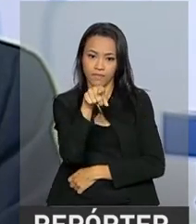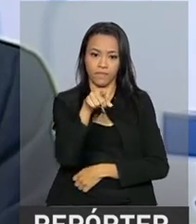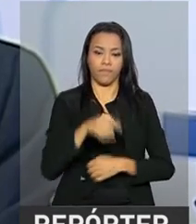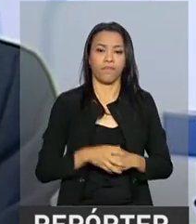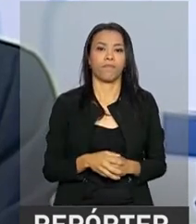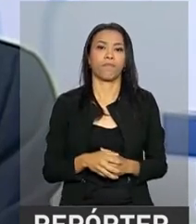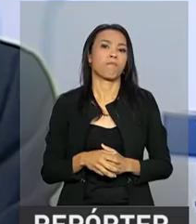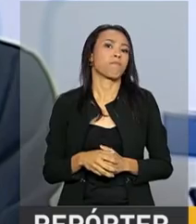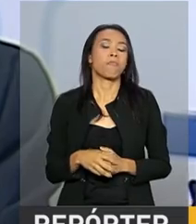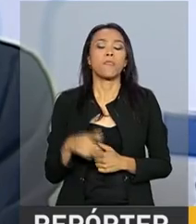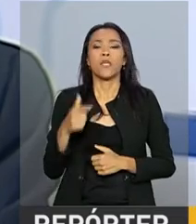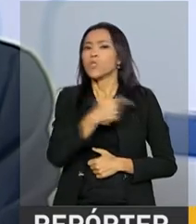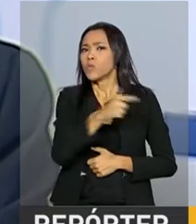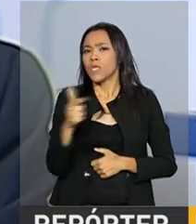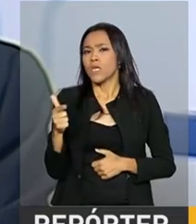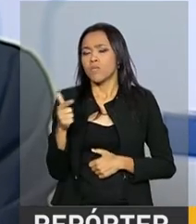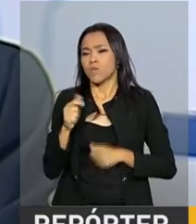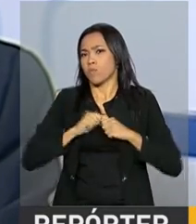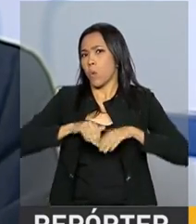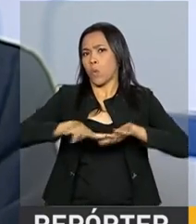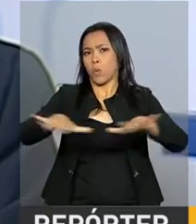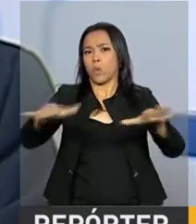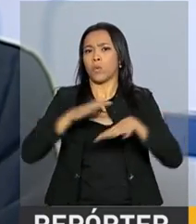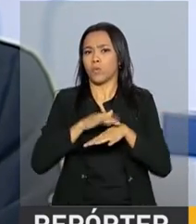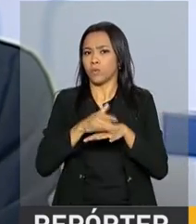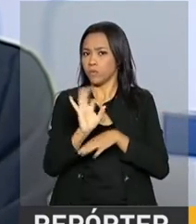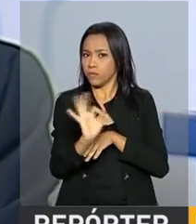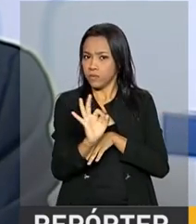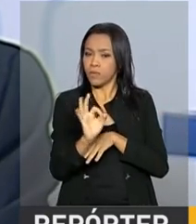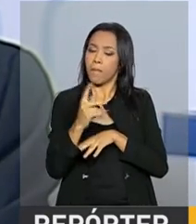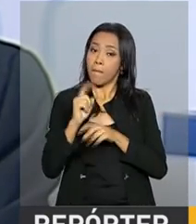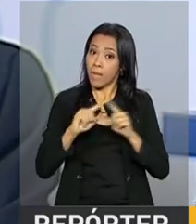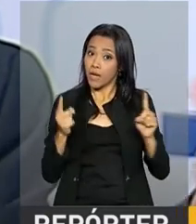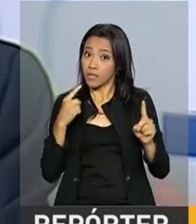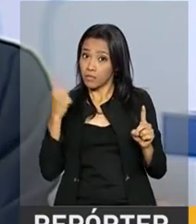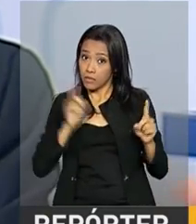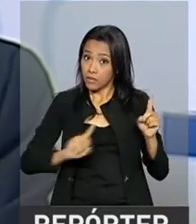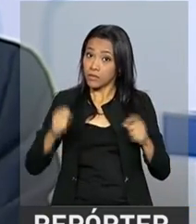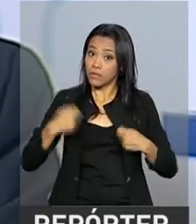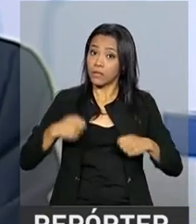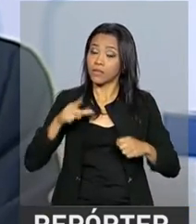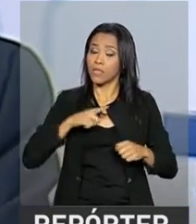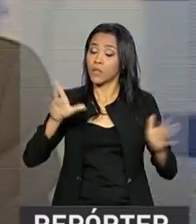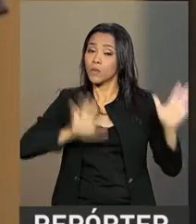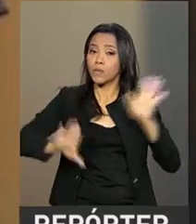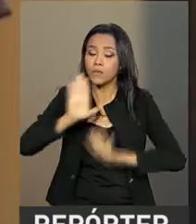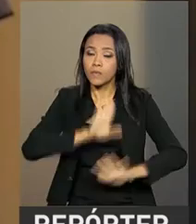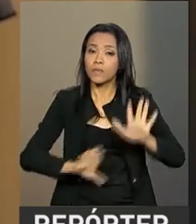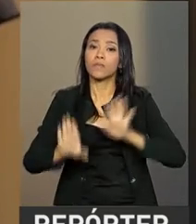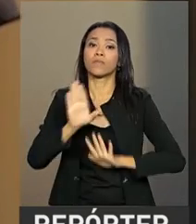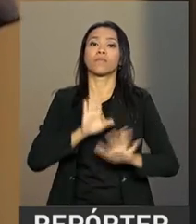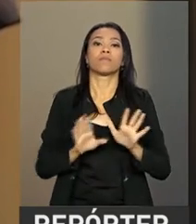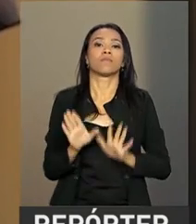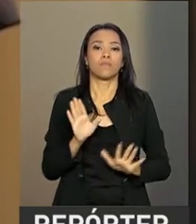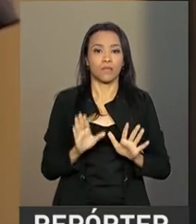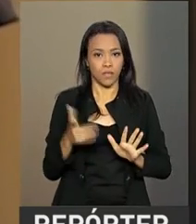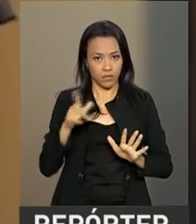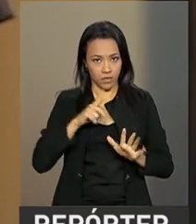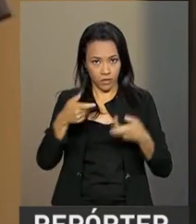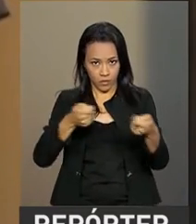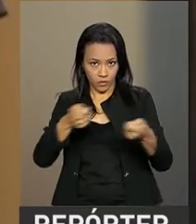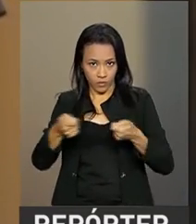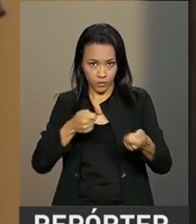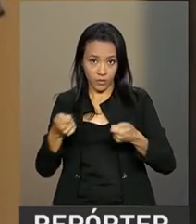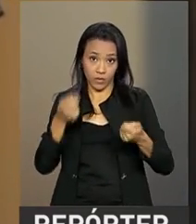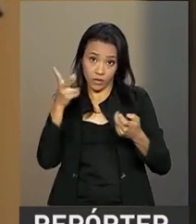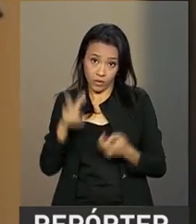Não temos uma epidemia, mas estamos em estado de alerta porque é preciso tomar as medidas adequadas para chegar no resultado que nós queremos de controle, a exemplo